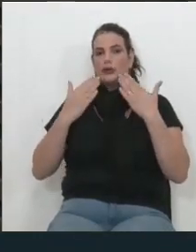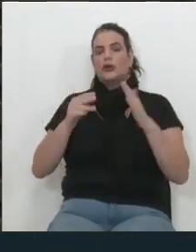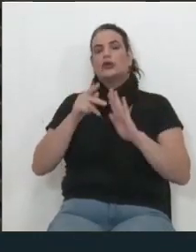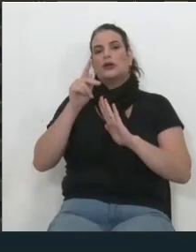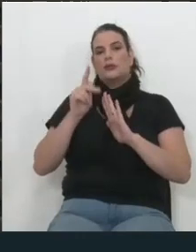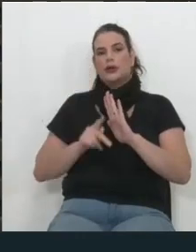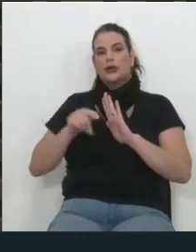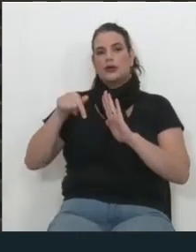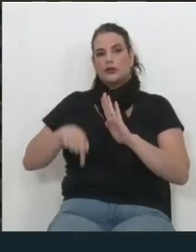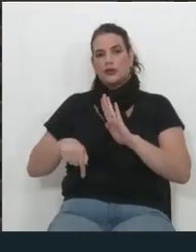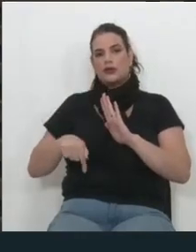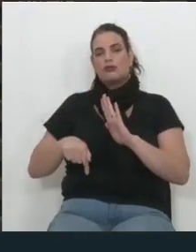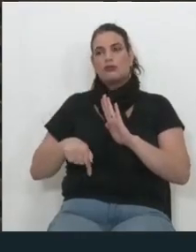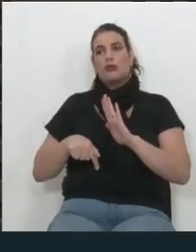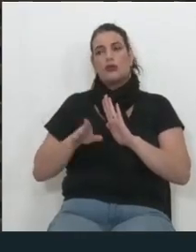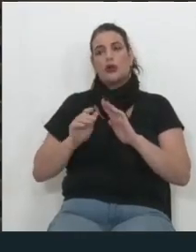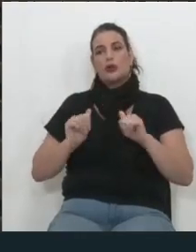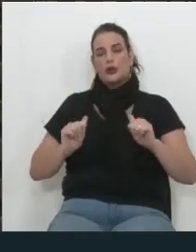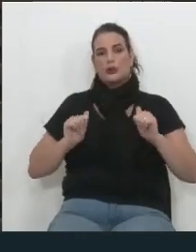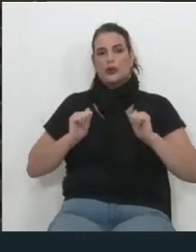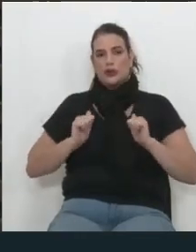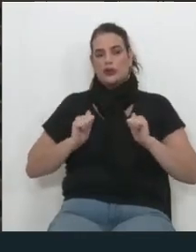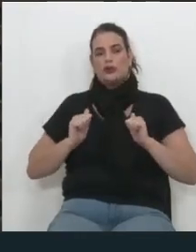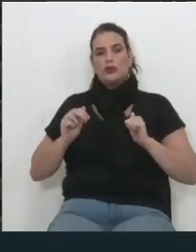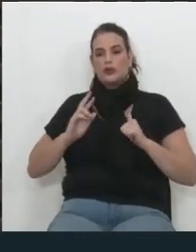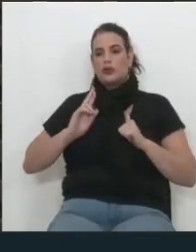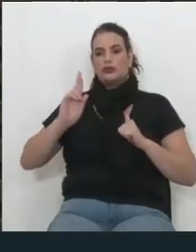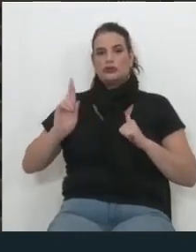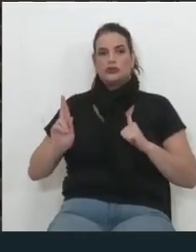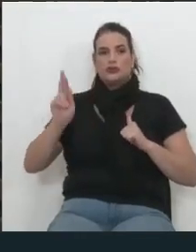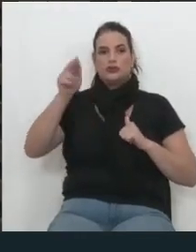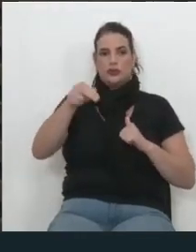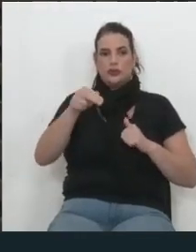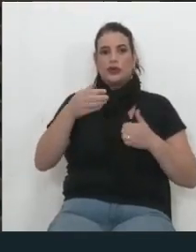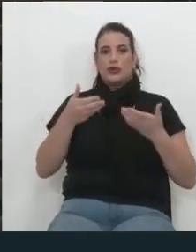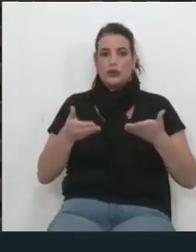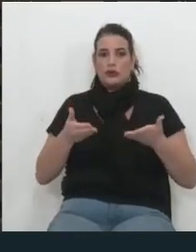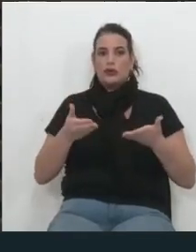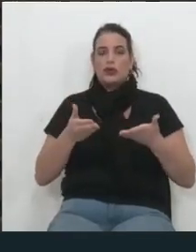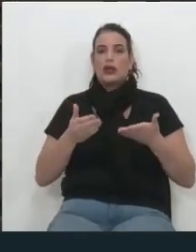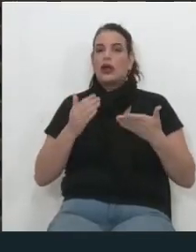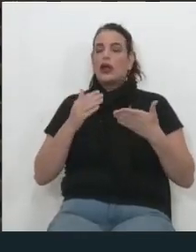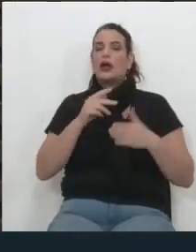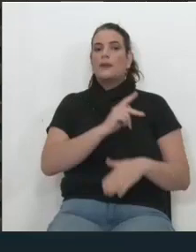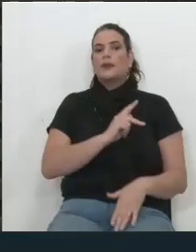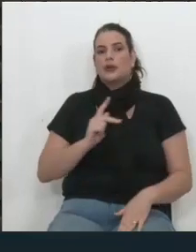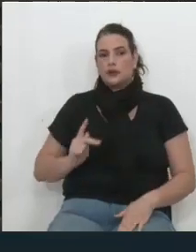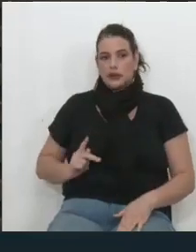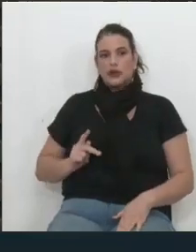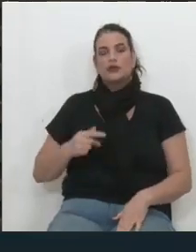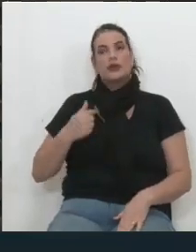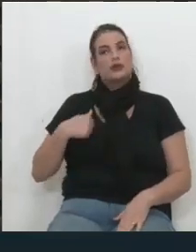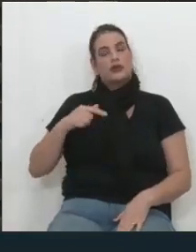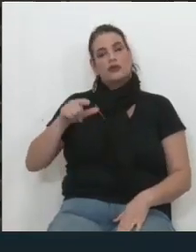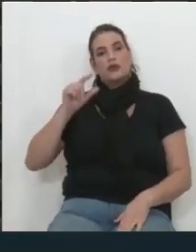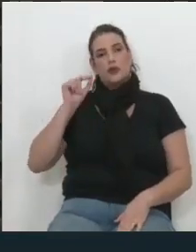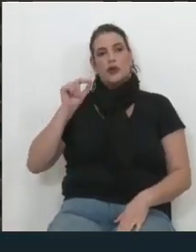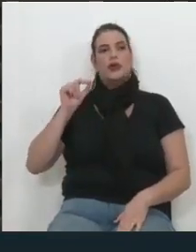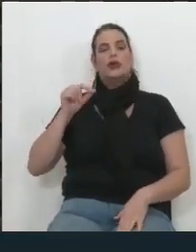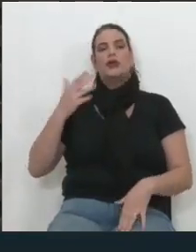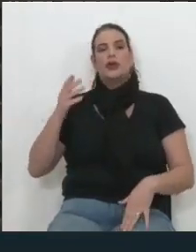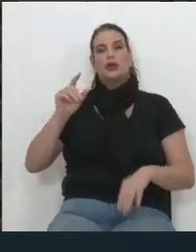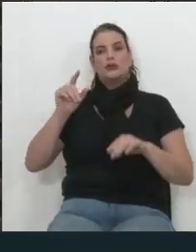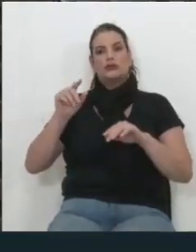casa, quando há omissão das representações partidárias, a presidência da casa definir quem serão os